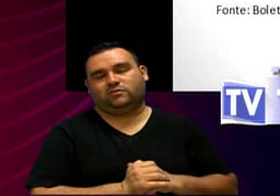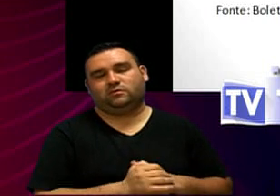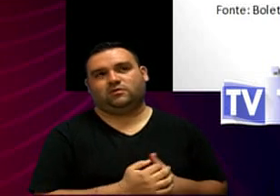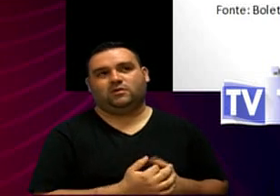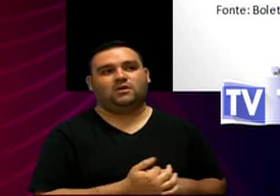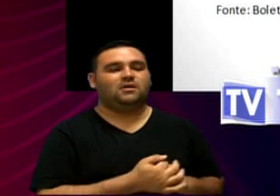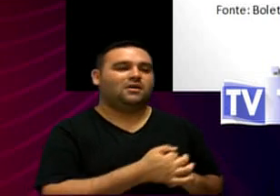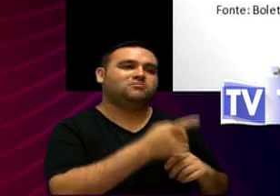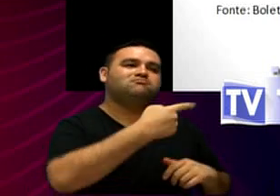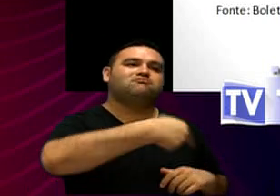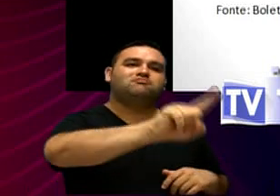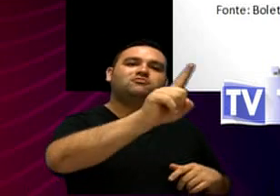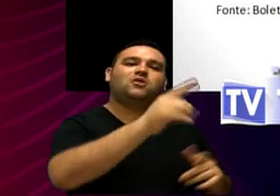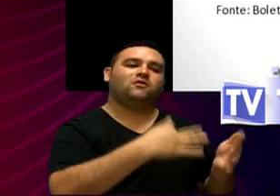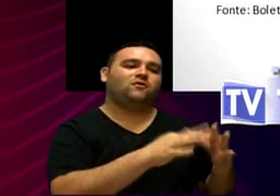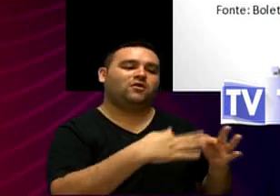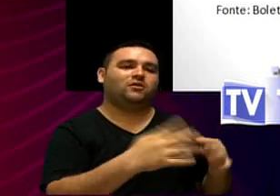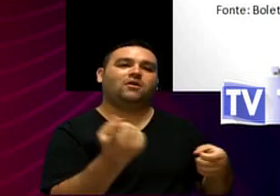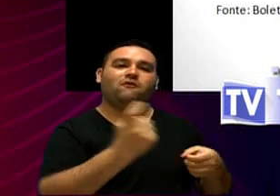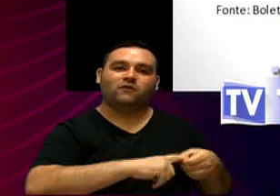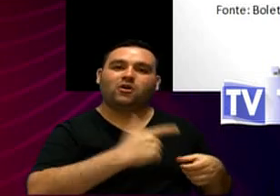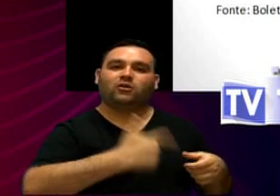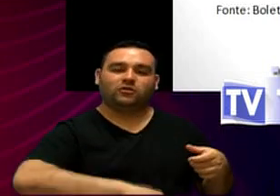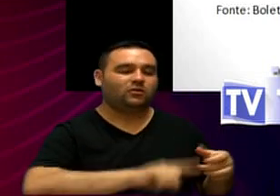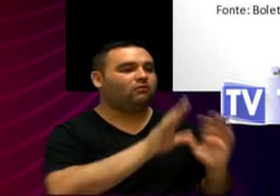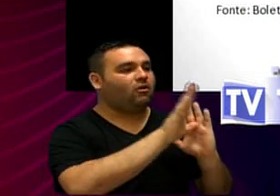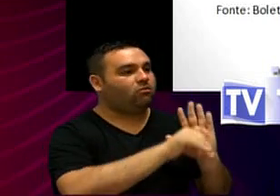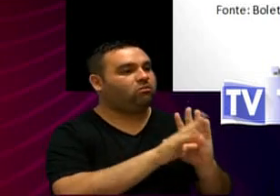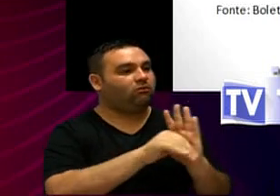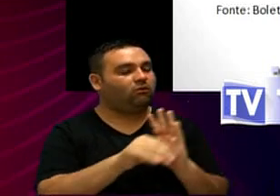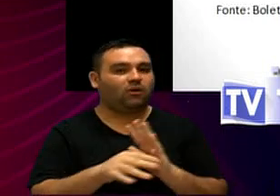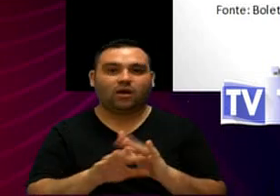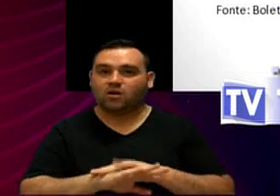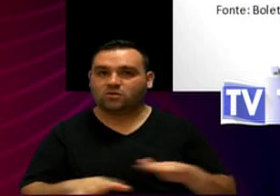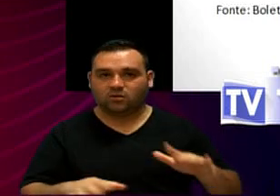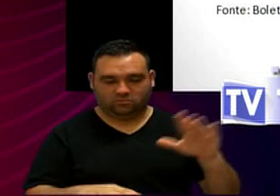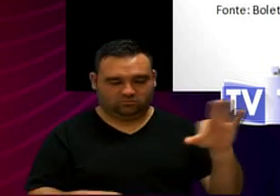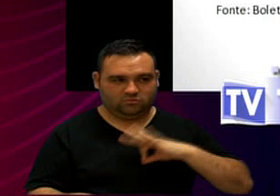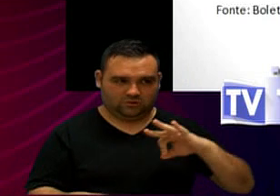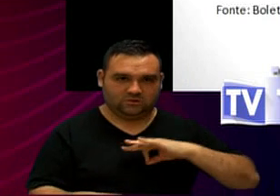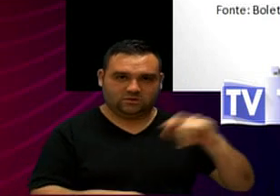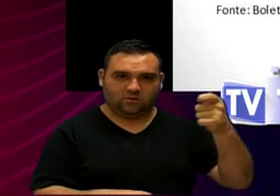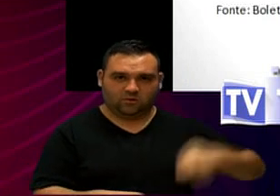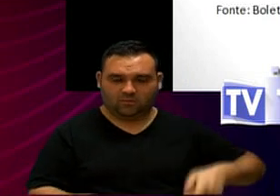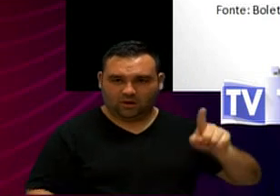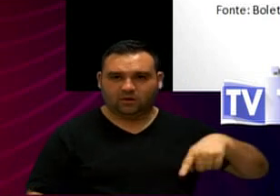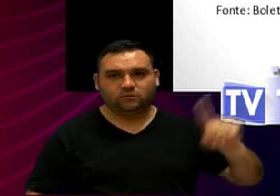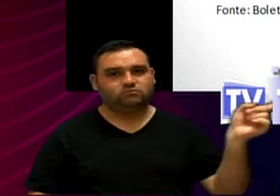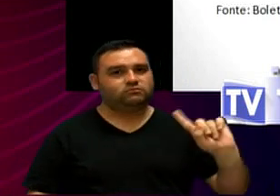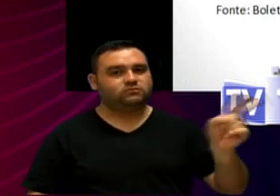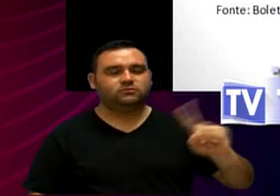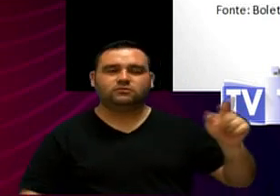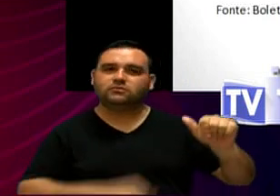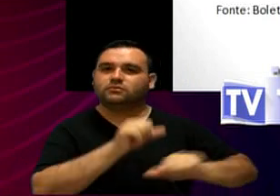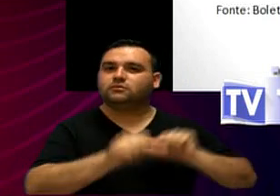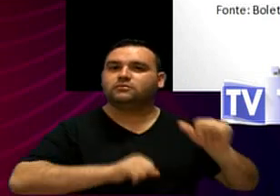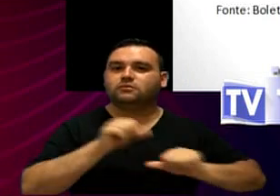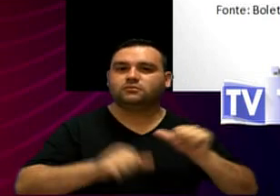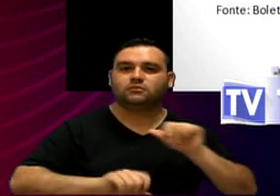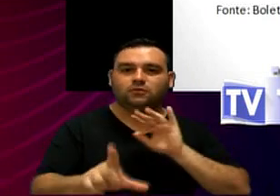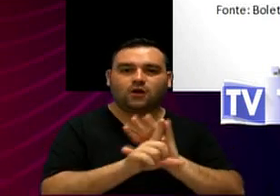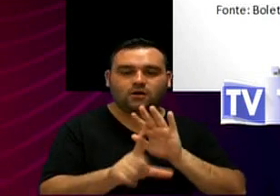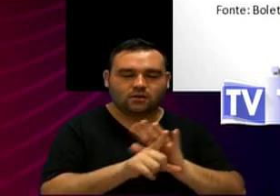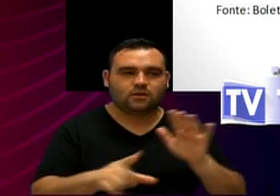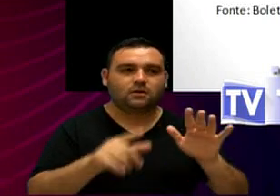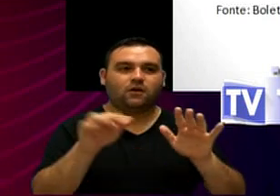Aí ele sai pela porta da frente do fórum e volta a furtar. A gente vê que não é só a polícia que tem que ser cobrada, é a questão da alteração